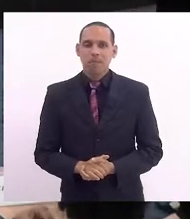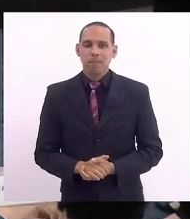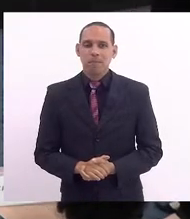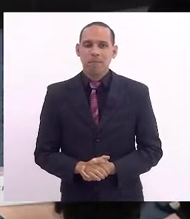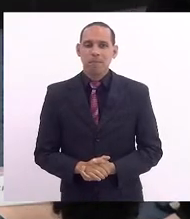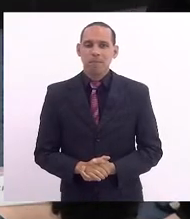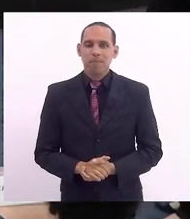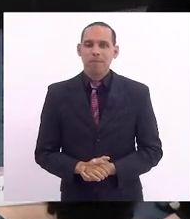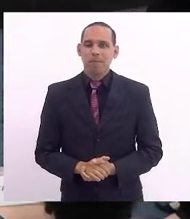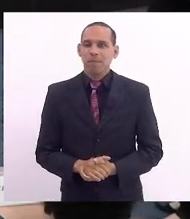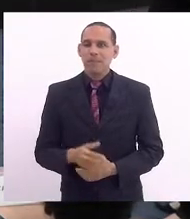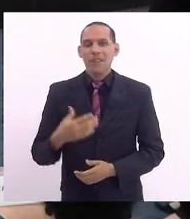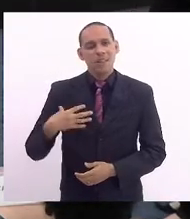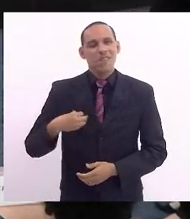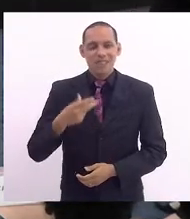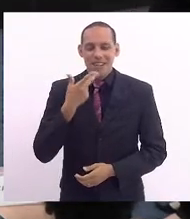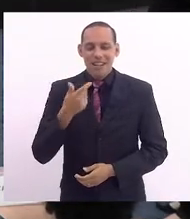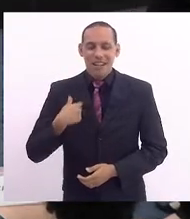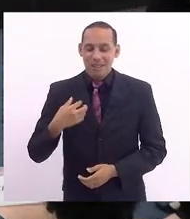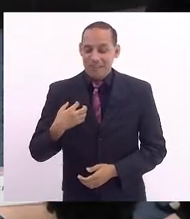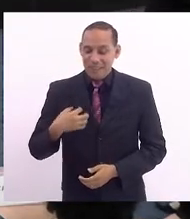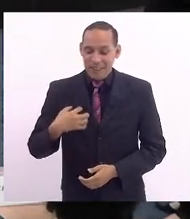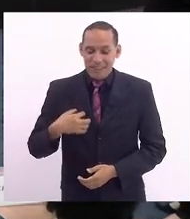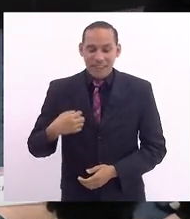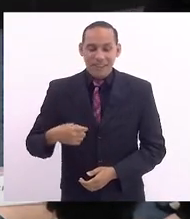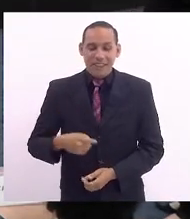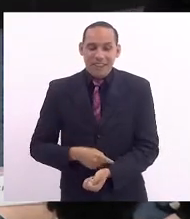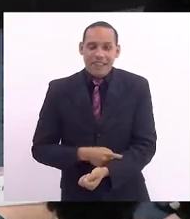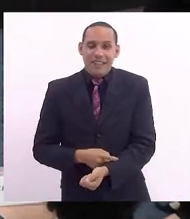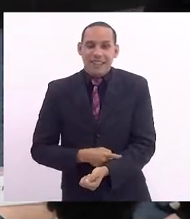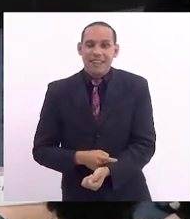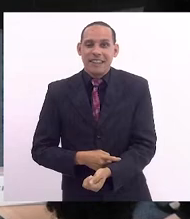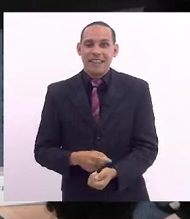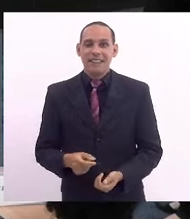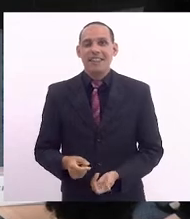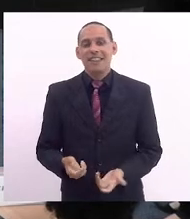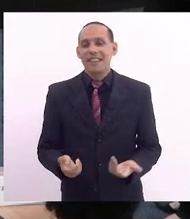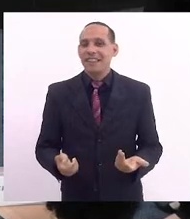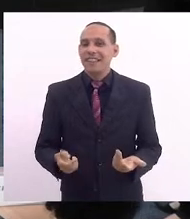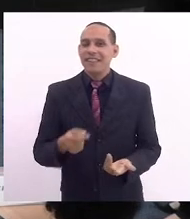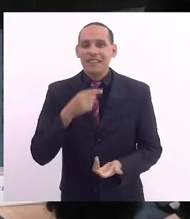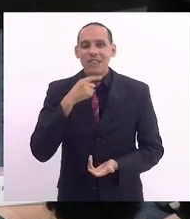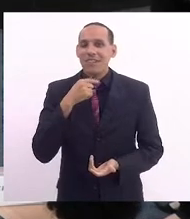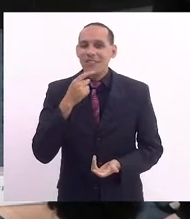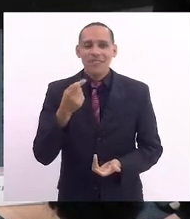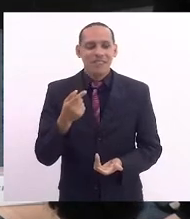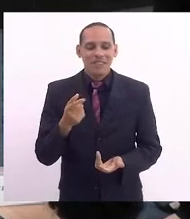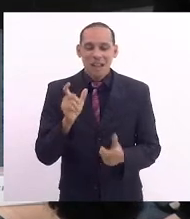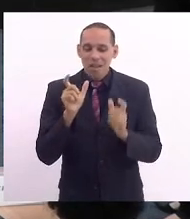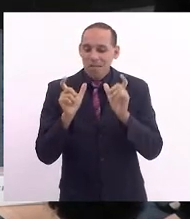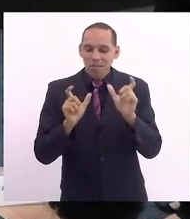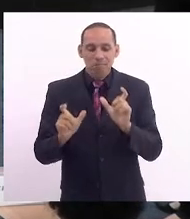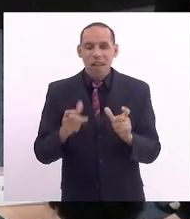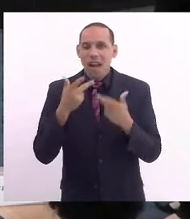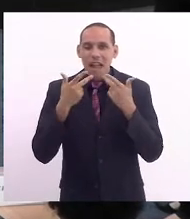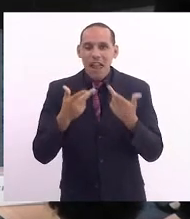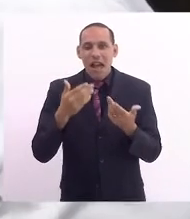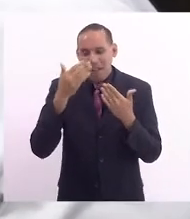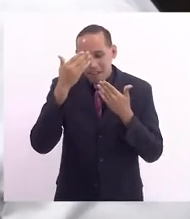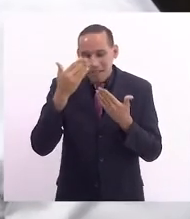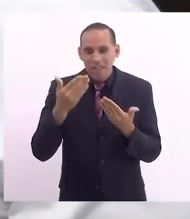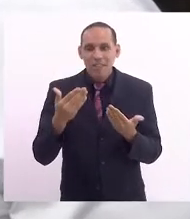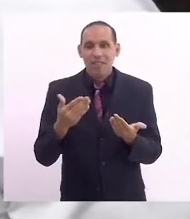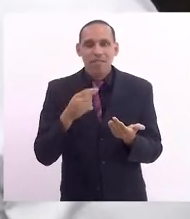Deixa minha filha falar, que eu estou muito nervosa. Eu não tenho nem palavras para agradecer a Dani por tudo que ela faz